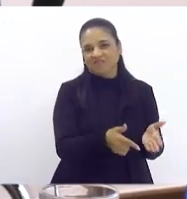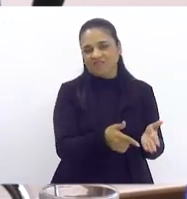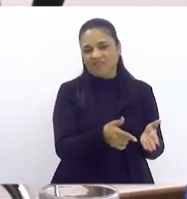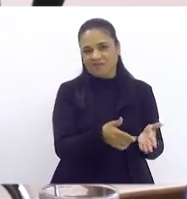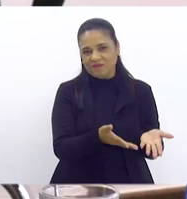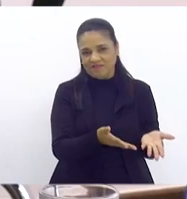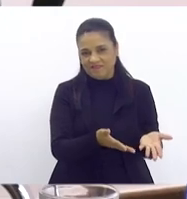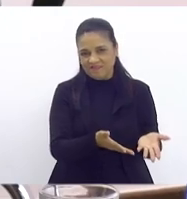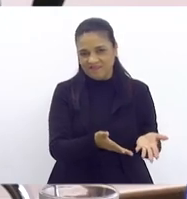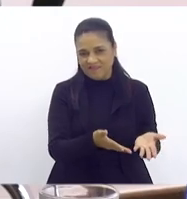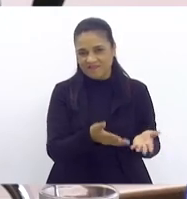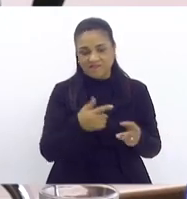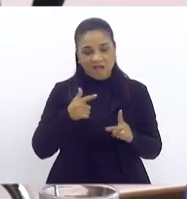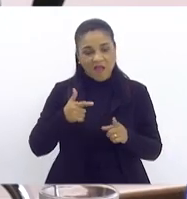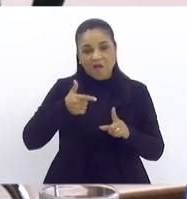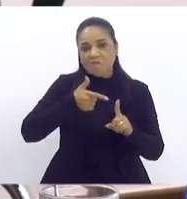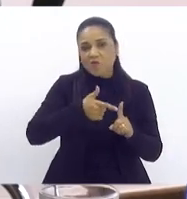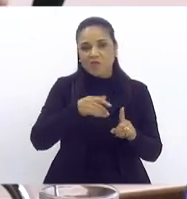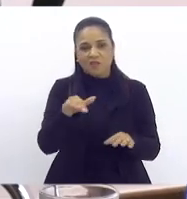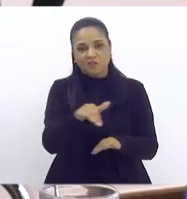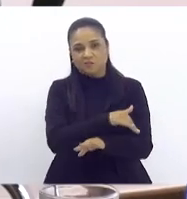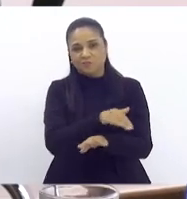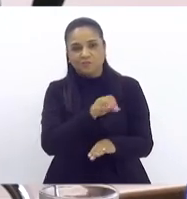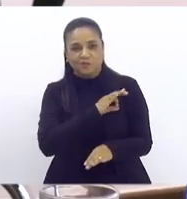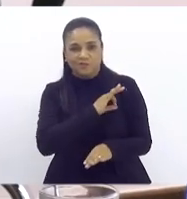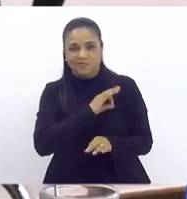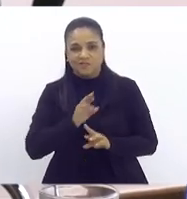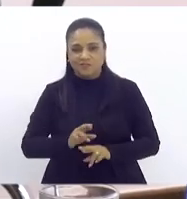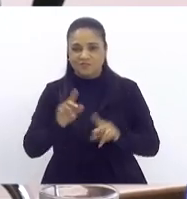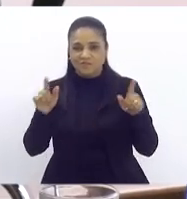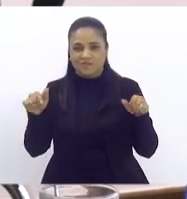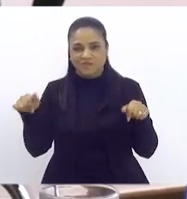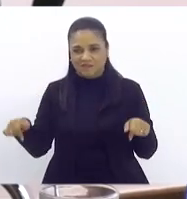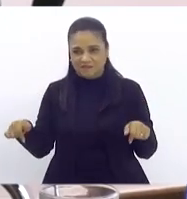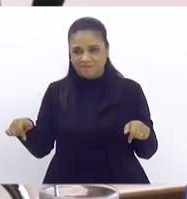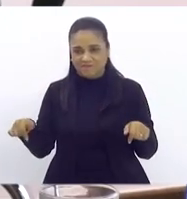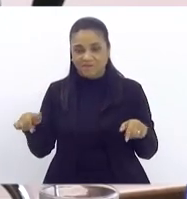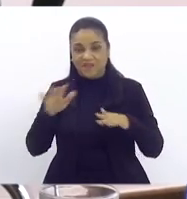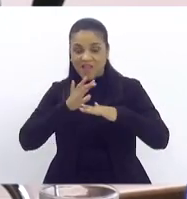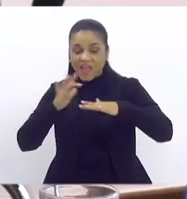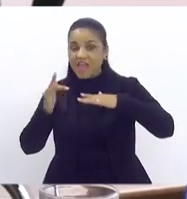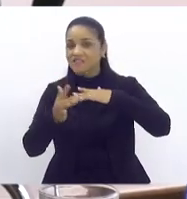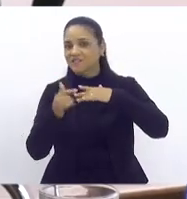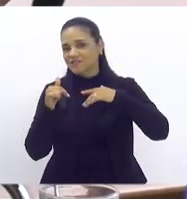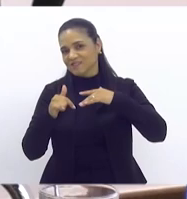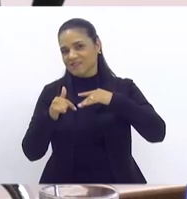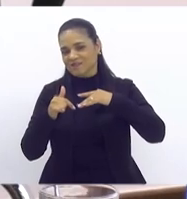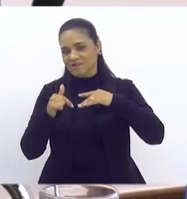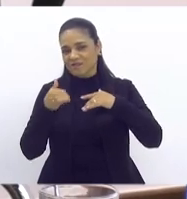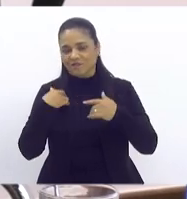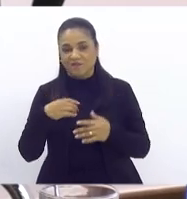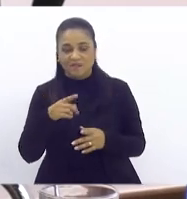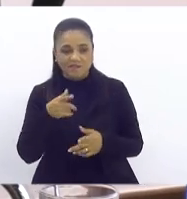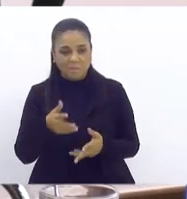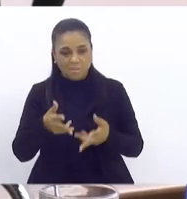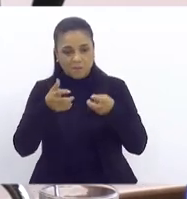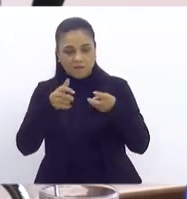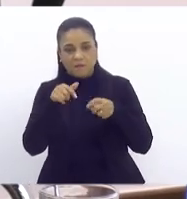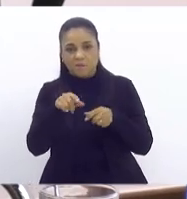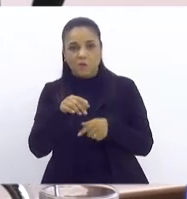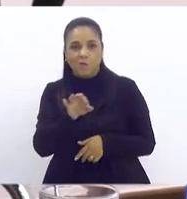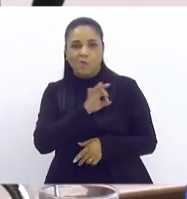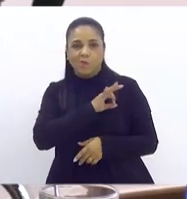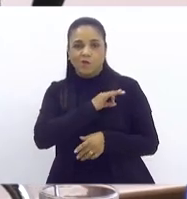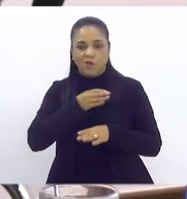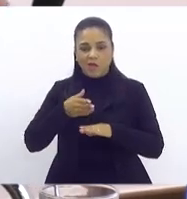mais abordagem policial da forma que é feita é só a gente ver as redes sociais a gente vai ver um policial entrando no